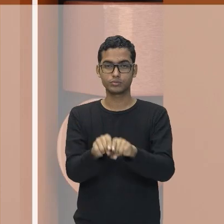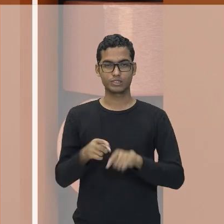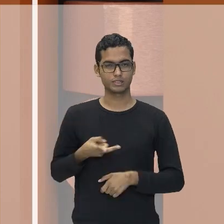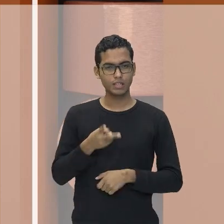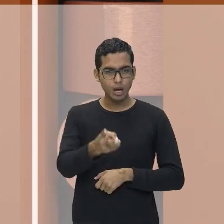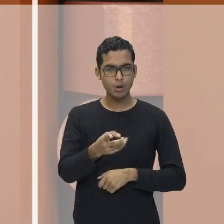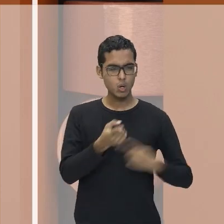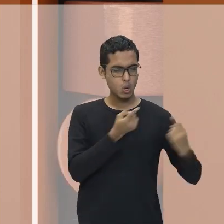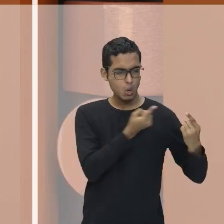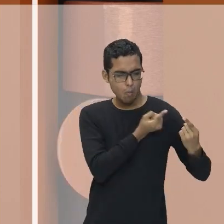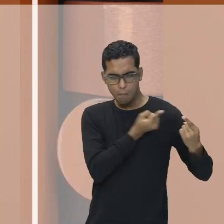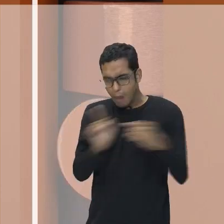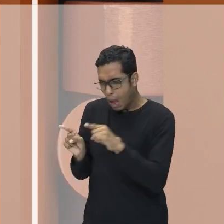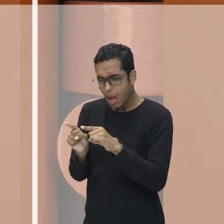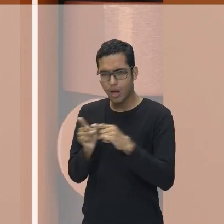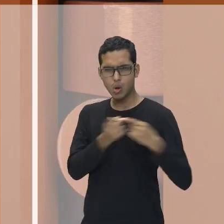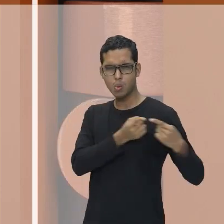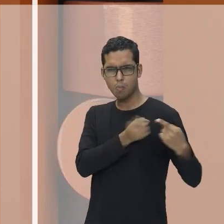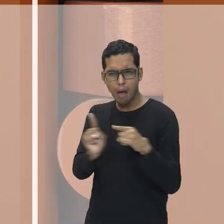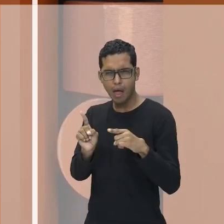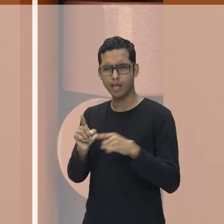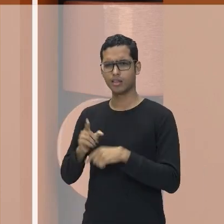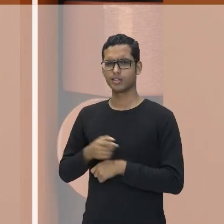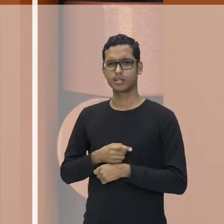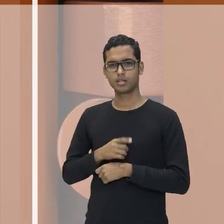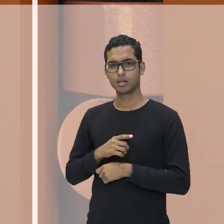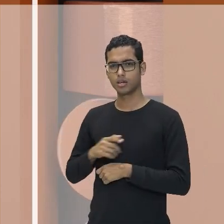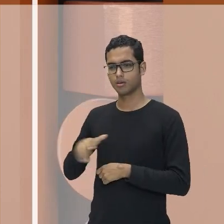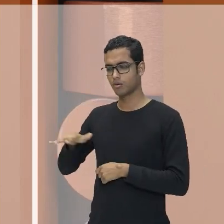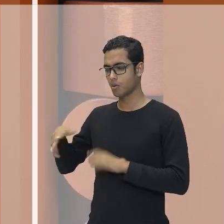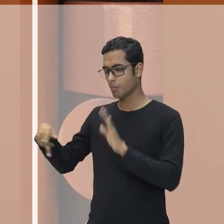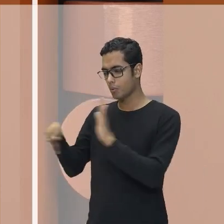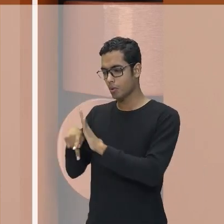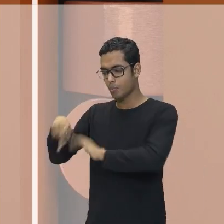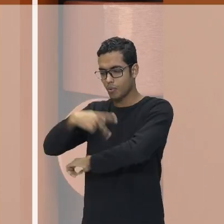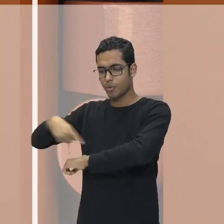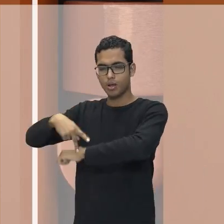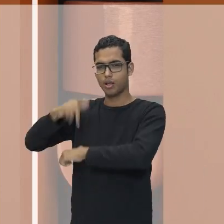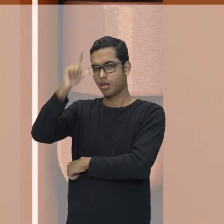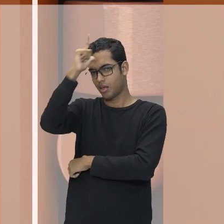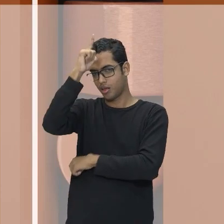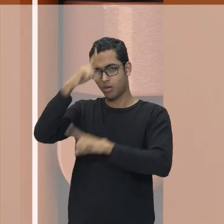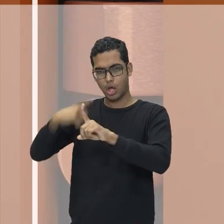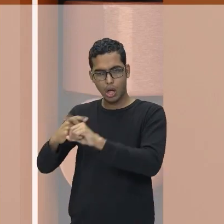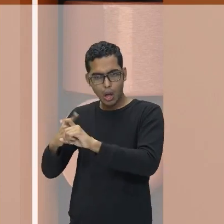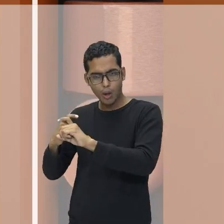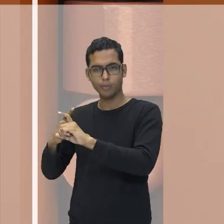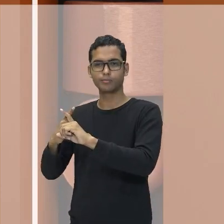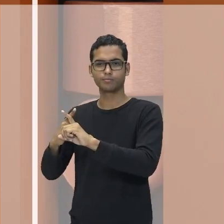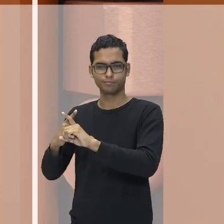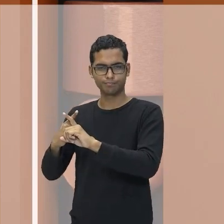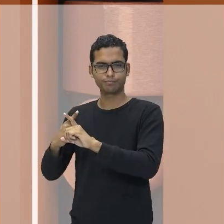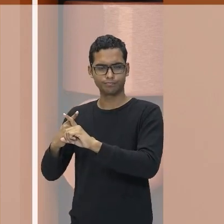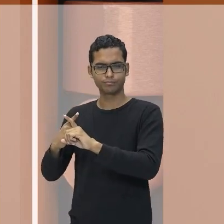que ia de encontro à ideologia dominante na Alemanha nazista, no eixo, em geral, eles eram perseguidos